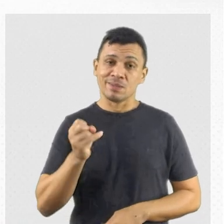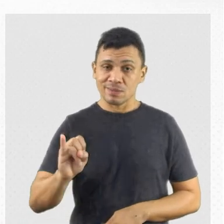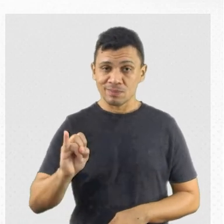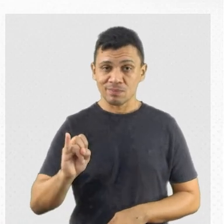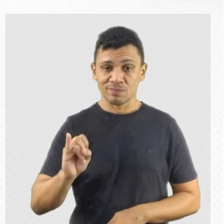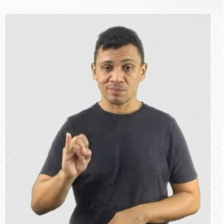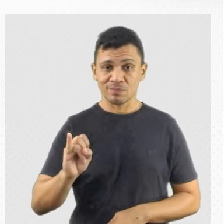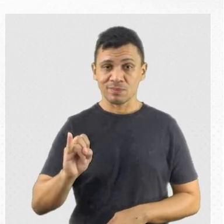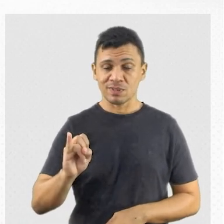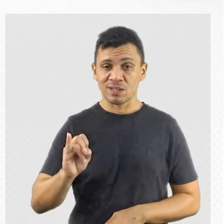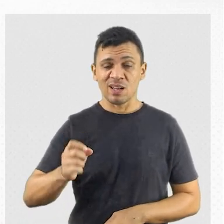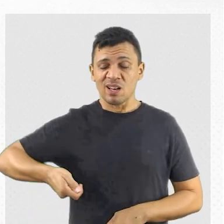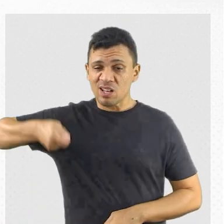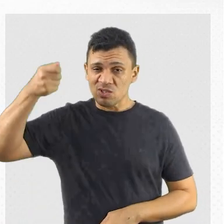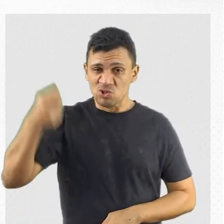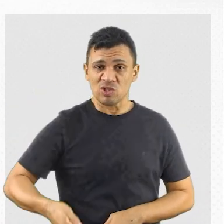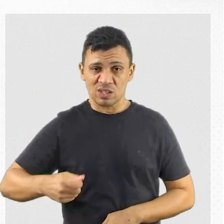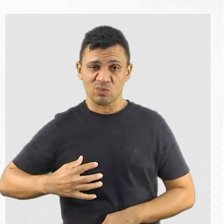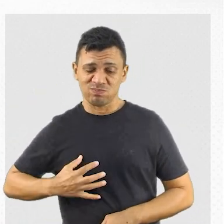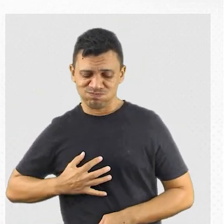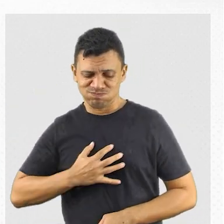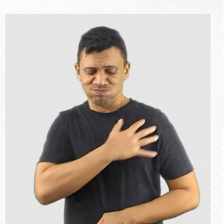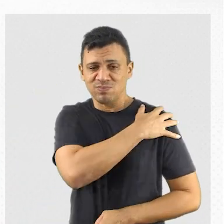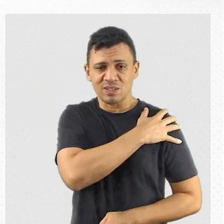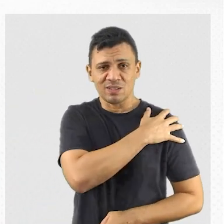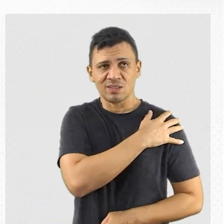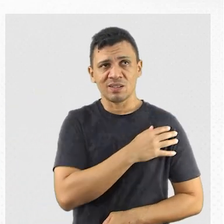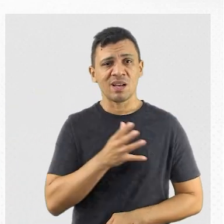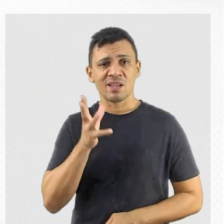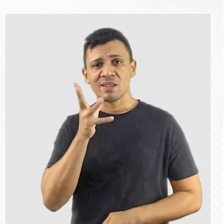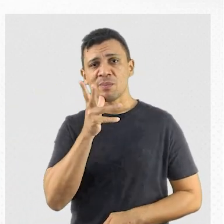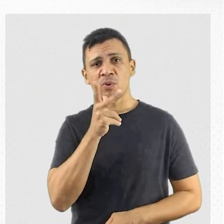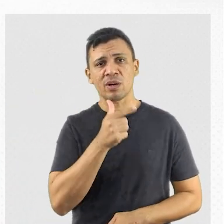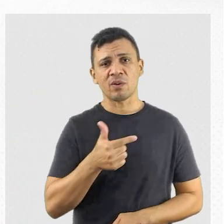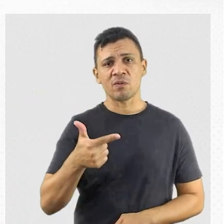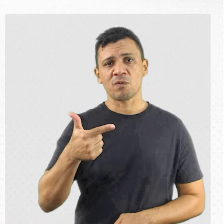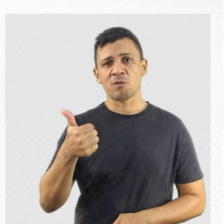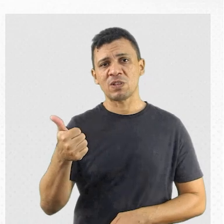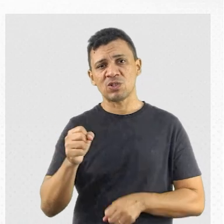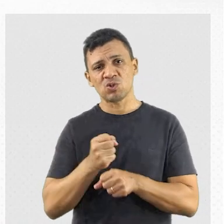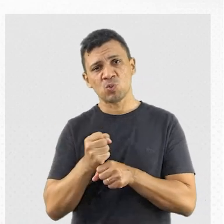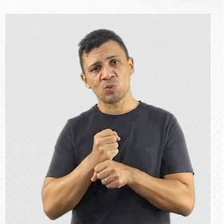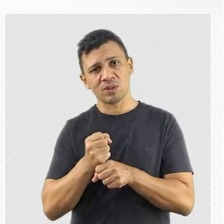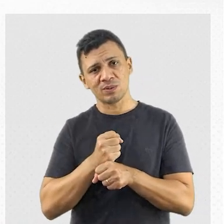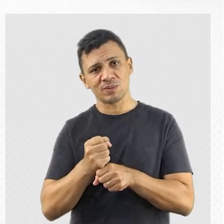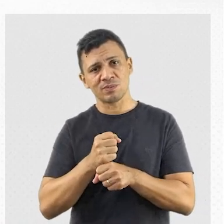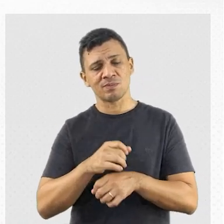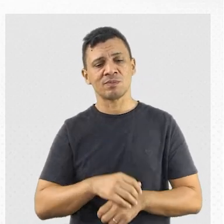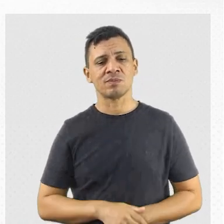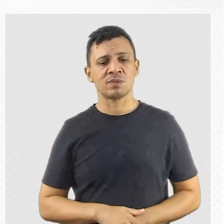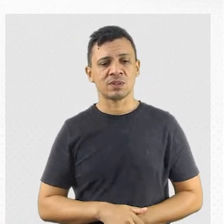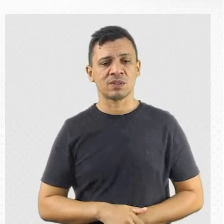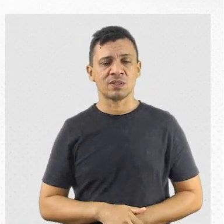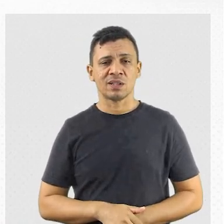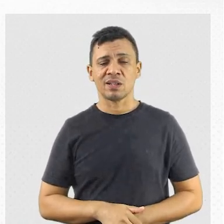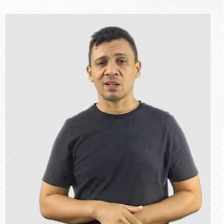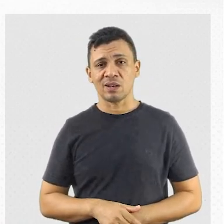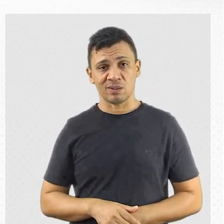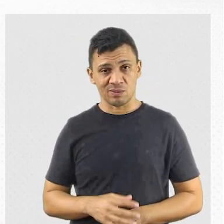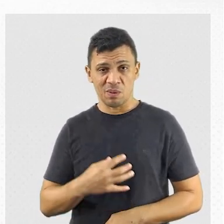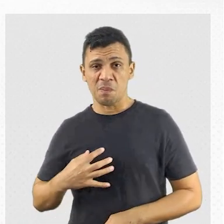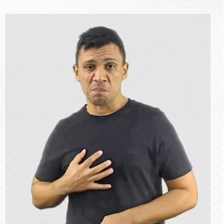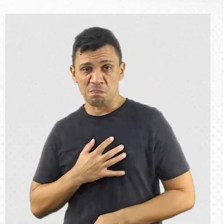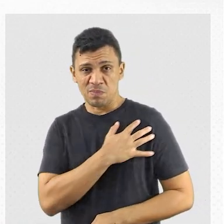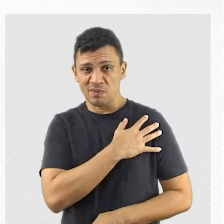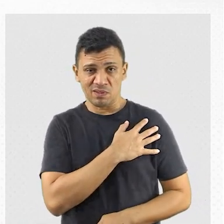nem percebe isso, mas as regras são tão poderosas que a gente vai lá, se levanta da nossa cama, da nossa rede, onde quer que a gente